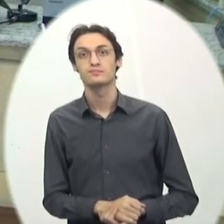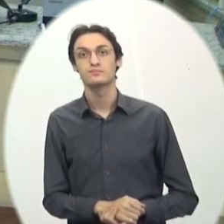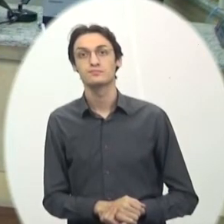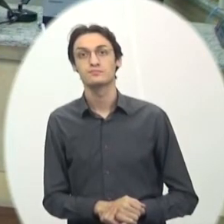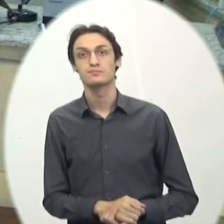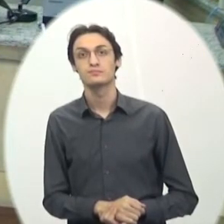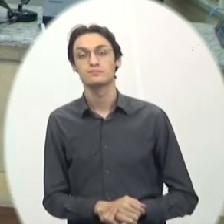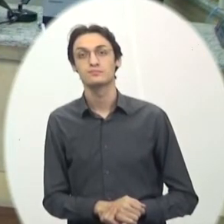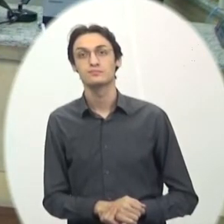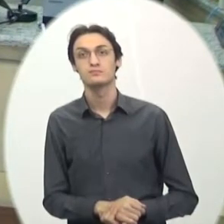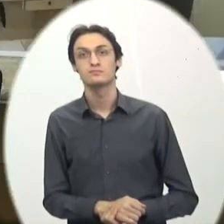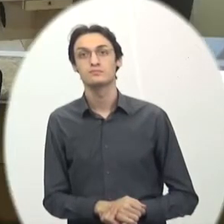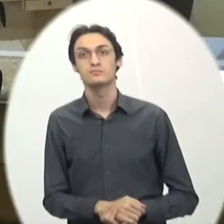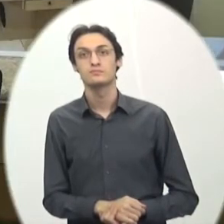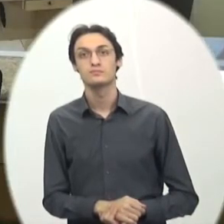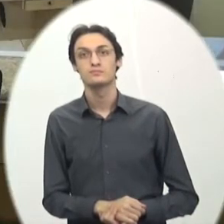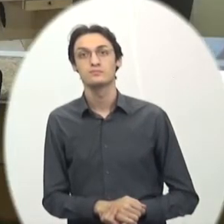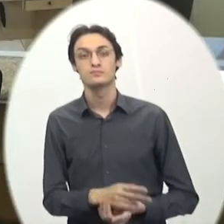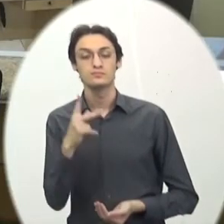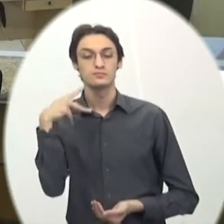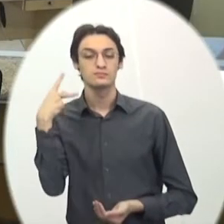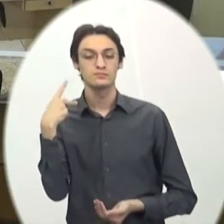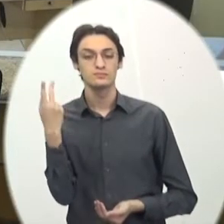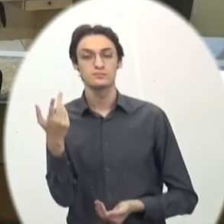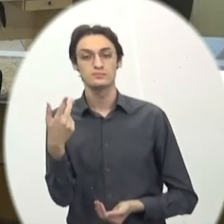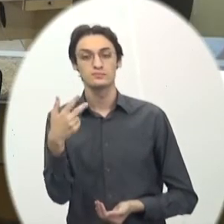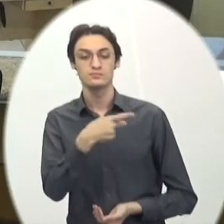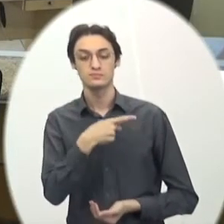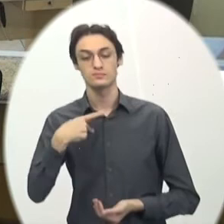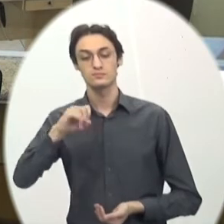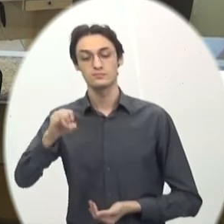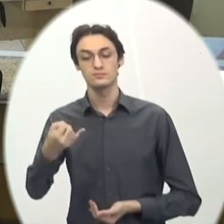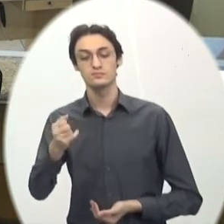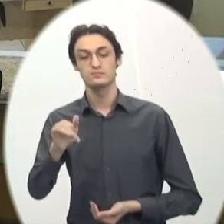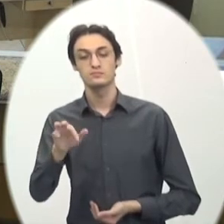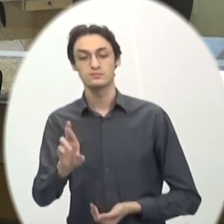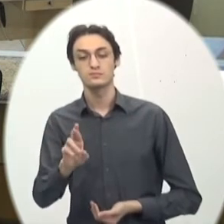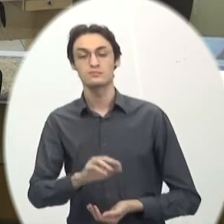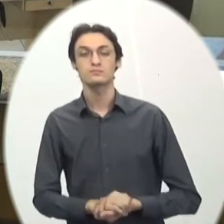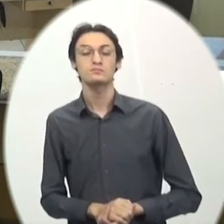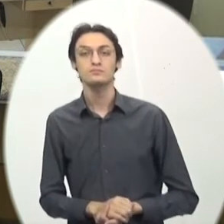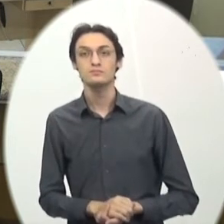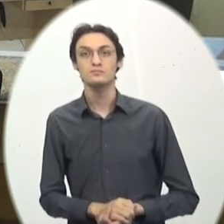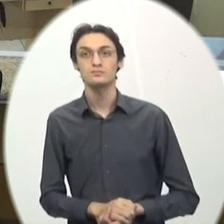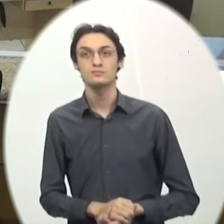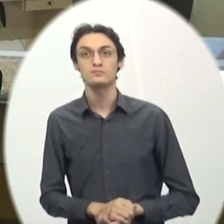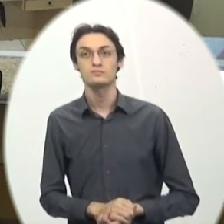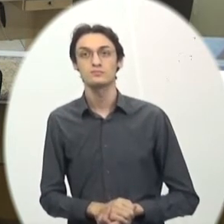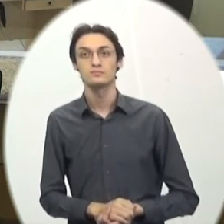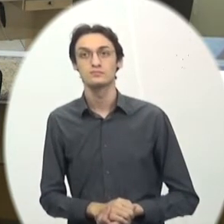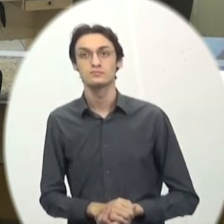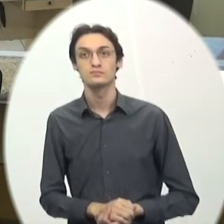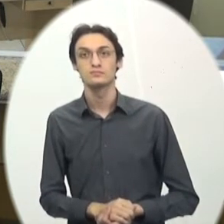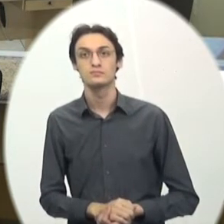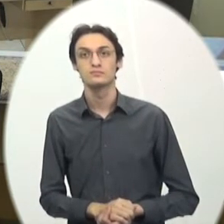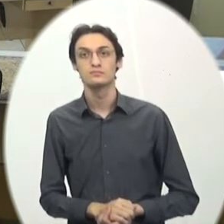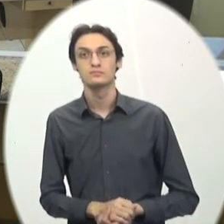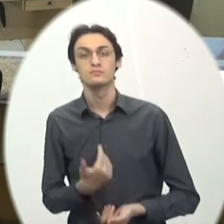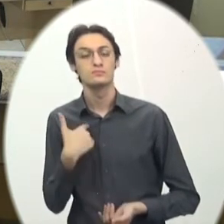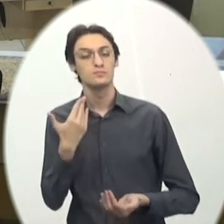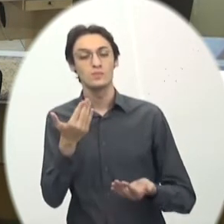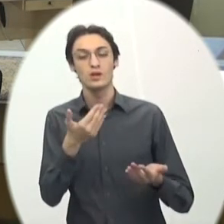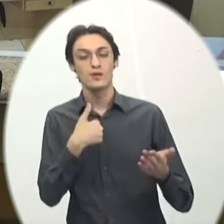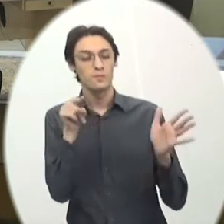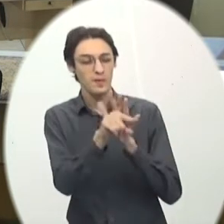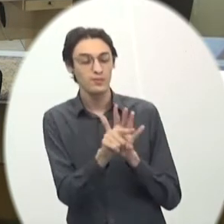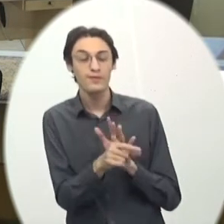Senhor presidente, posso... Fica à vontade, vereador, com a sua gente. Não, porque a gente vai perguntando, doutor Vanderlei, vai aparecendo algumas dúvidas. Eu